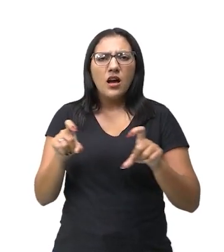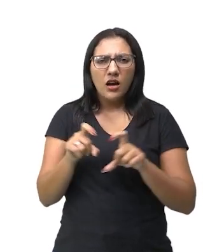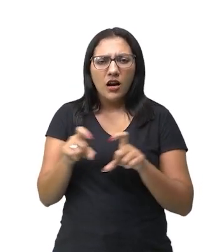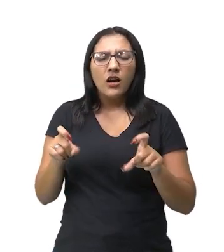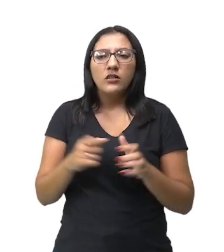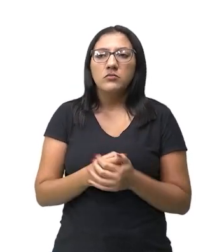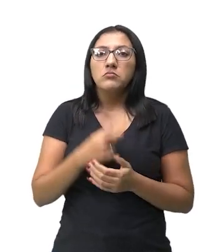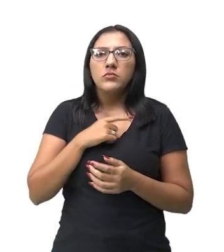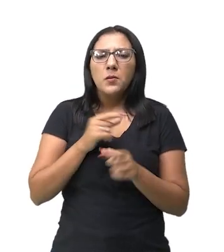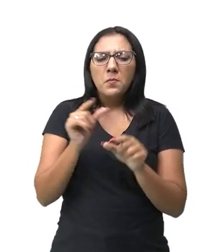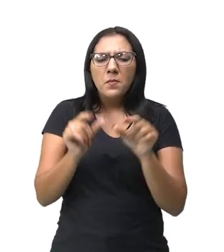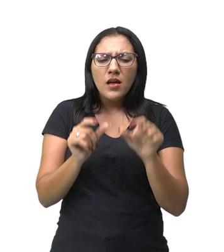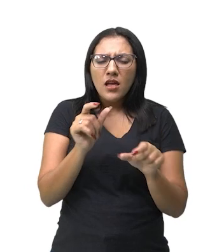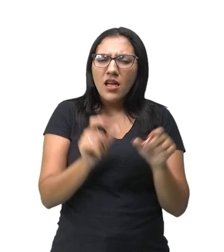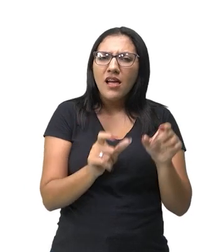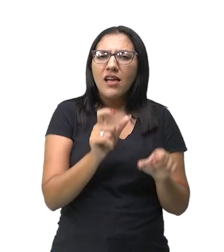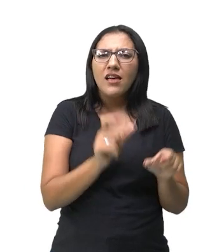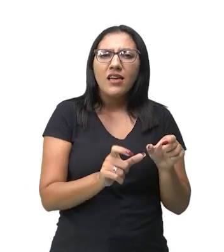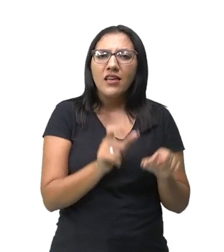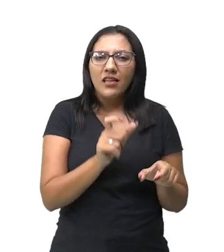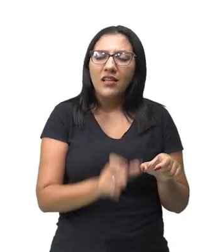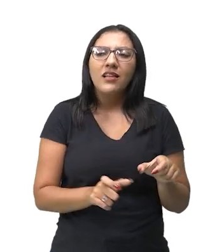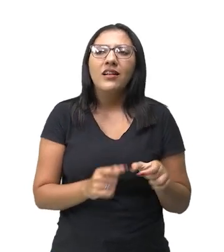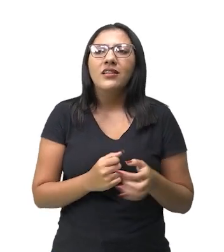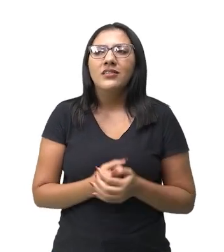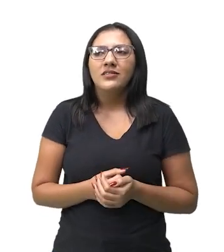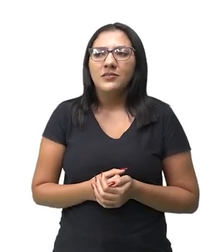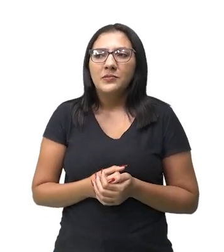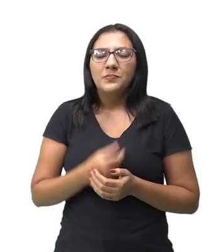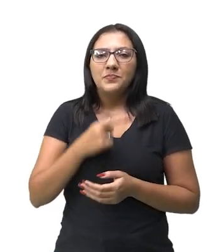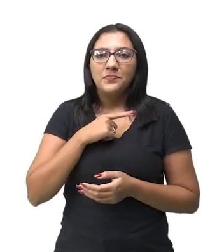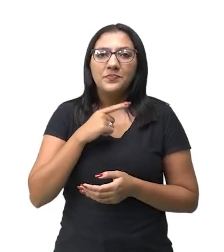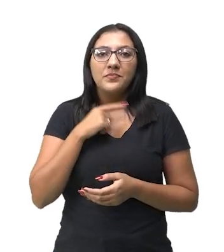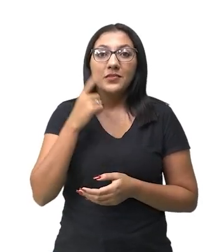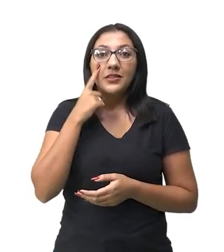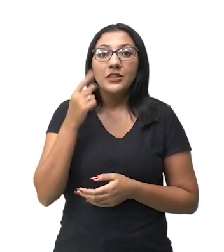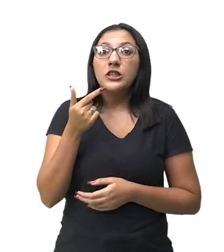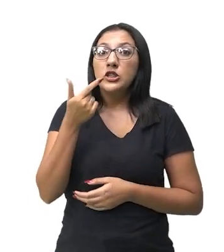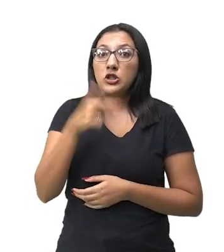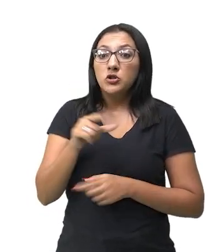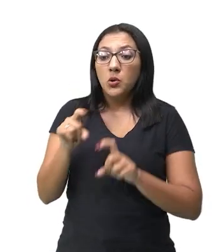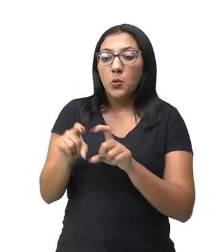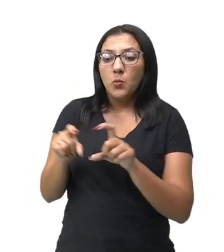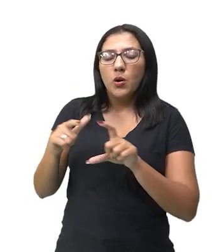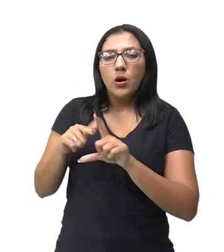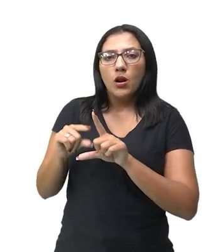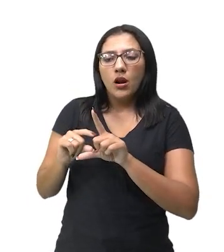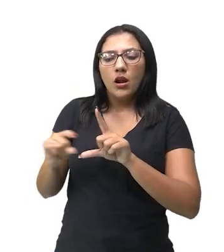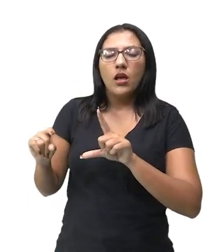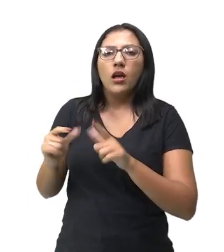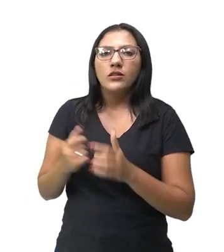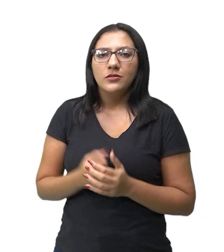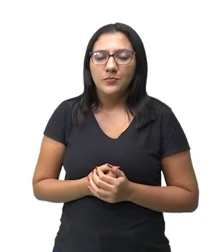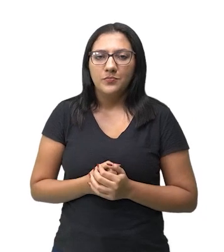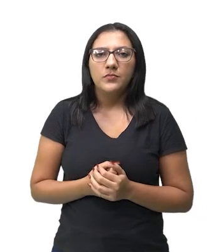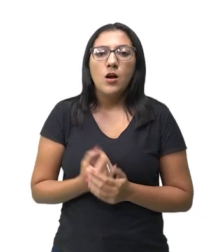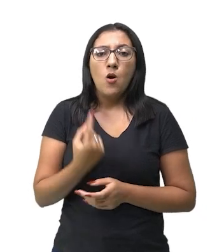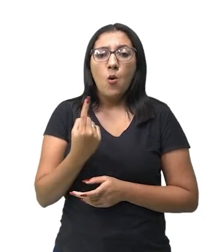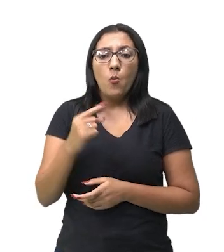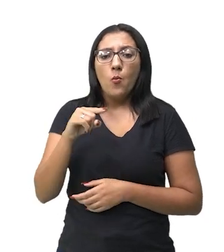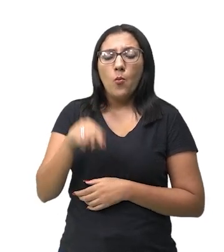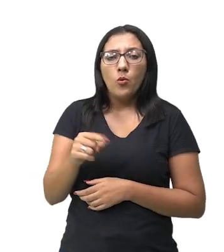de 1,1 bilhão de fumantes no mundo. Então essas pessoinhas aí, né, indicando a questão